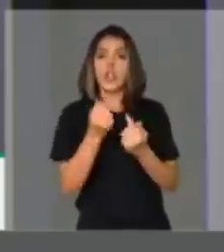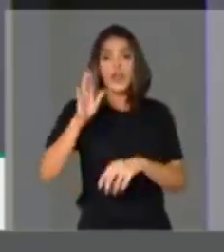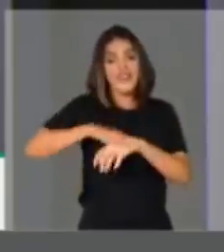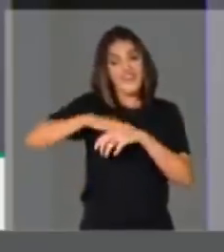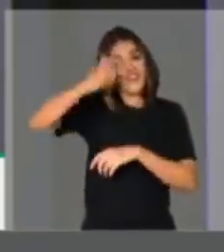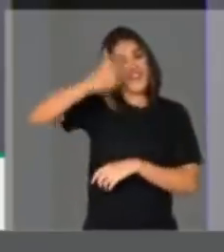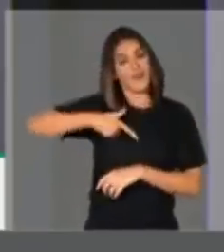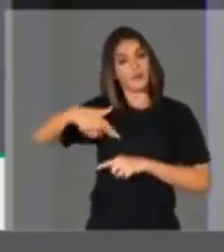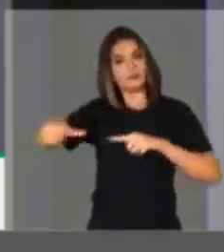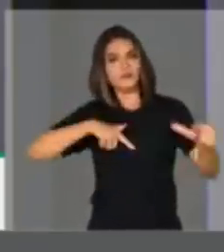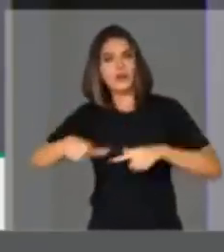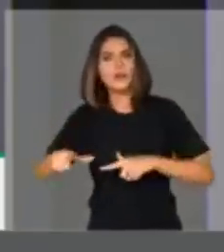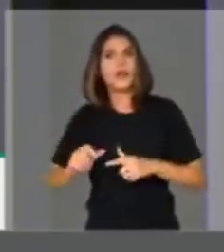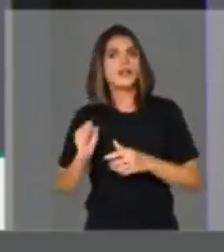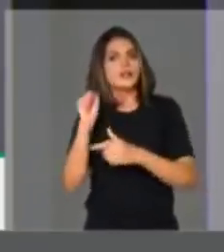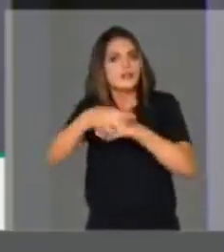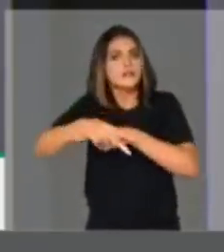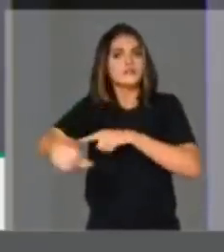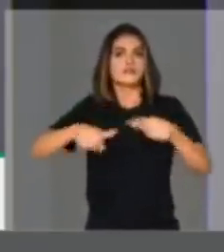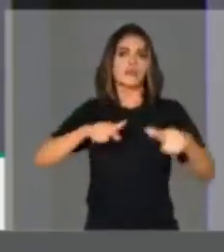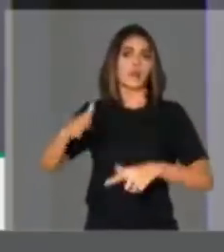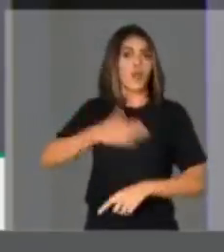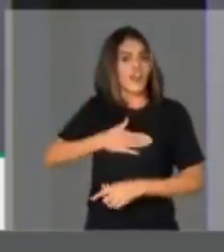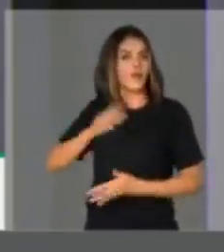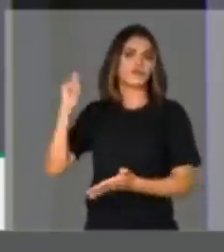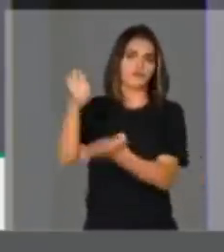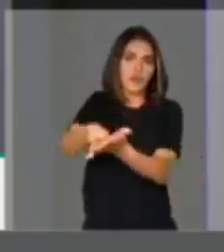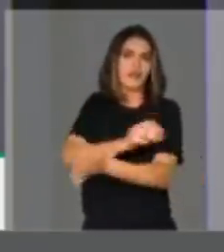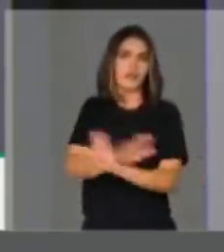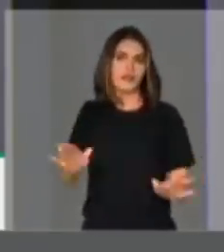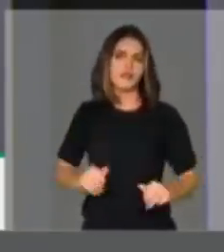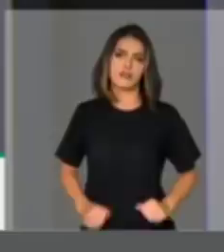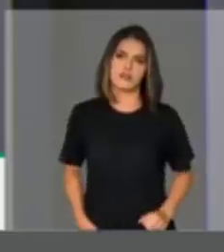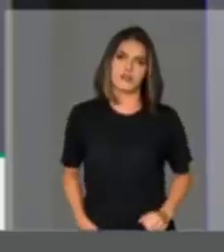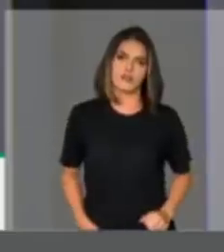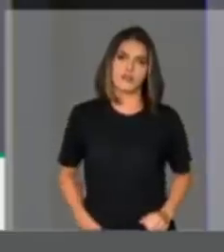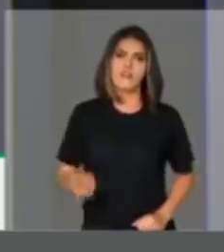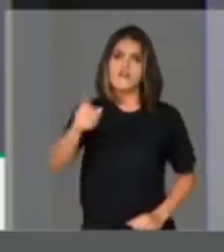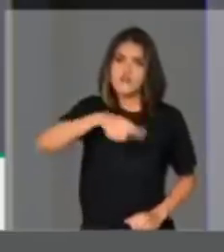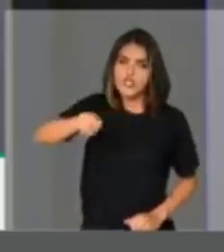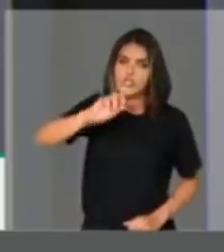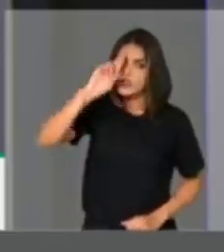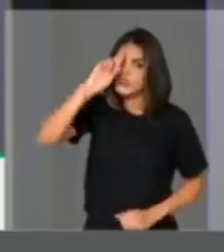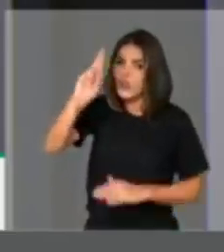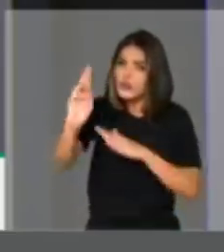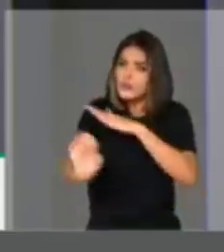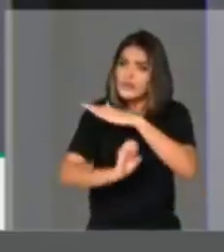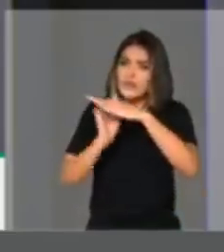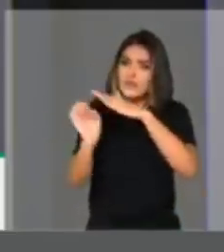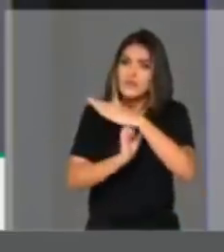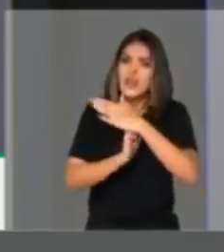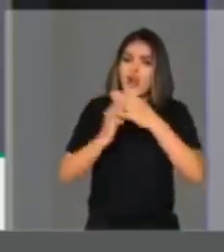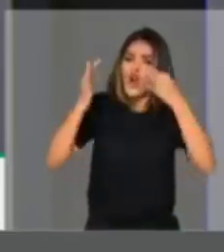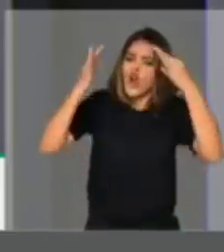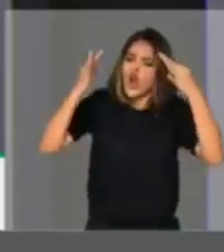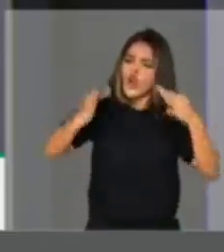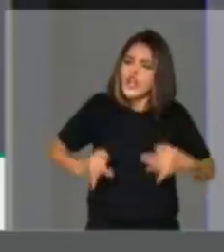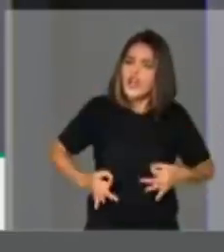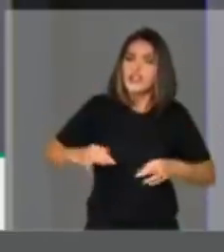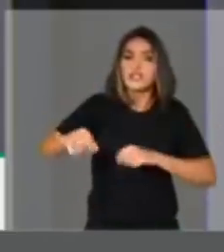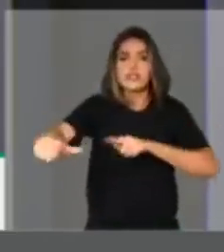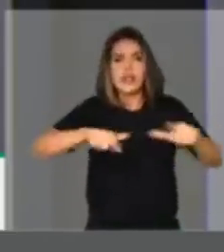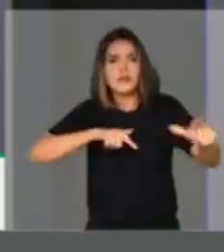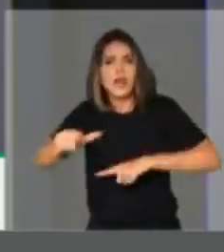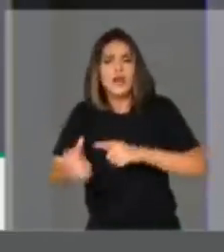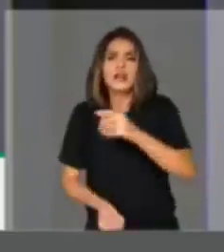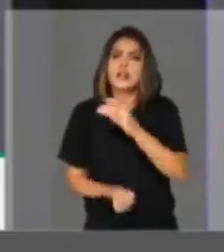eu trabalhei para gerar, o emprego que eu trabalhei para gerar. Enquanto vocês, honestos, trabalhadores